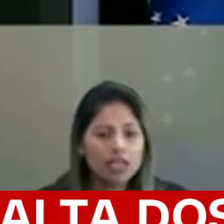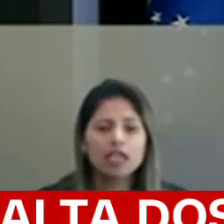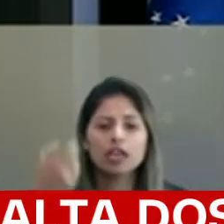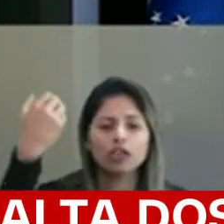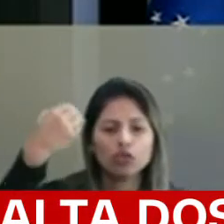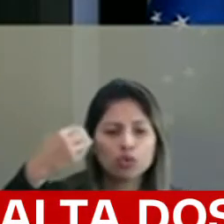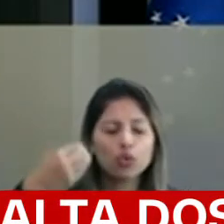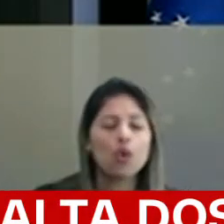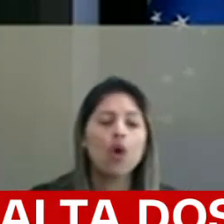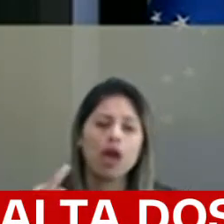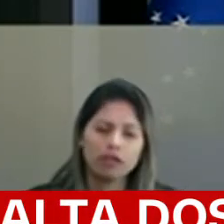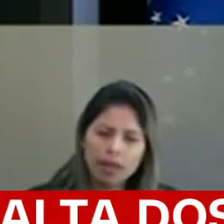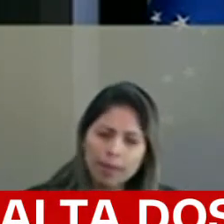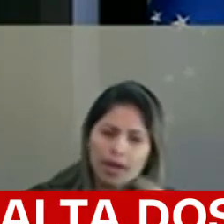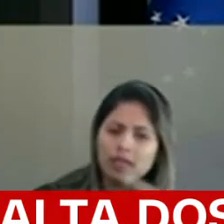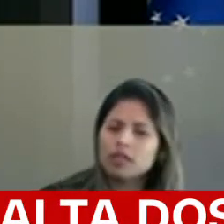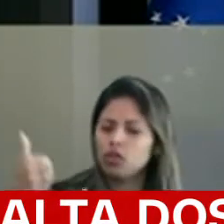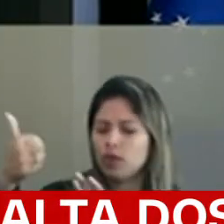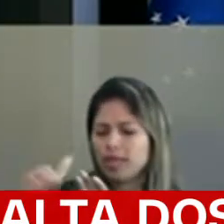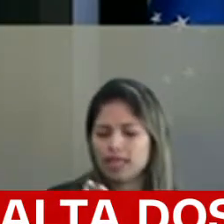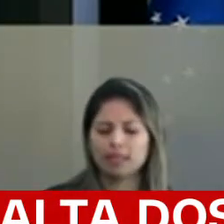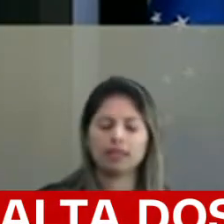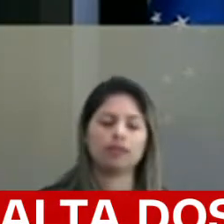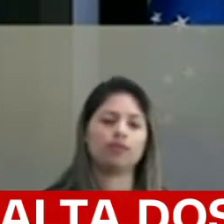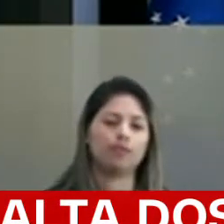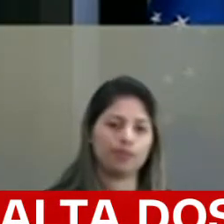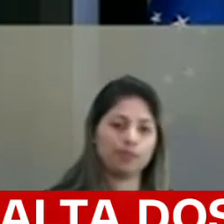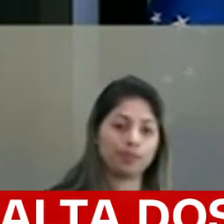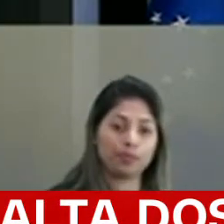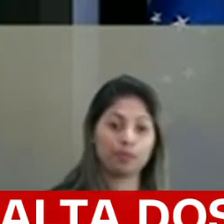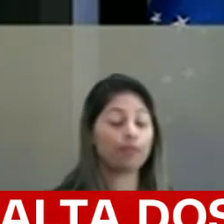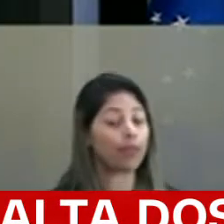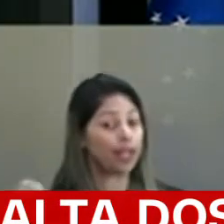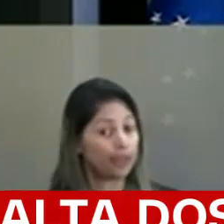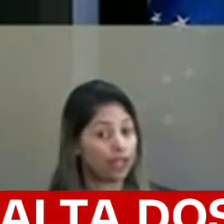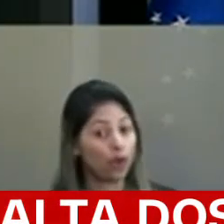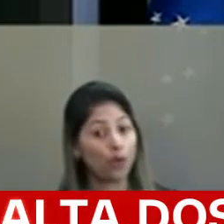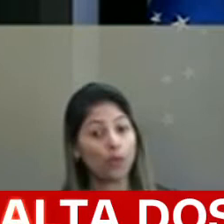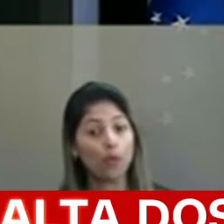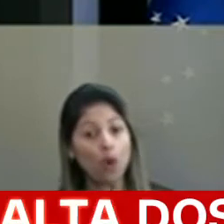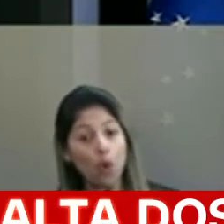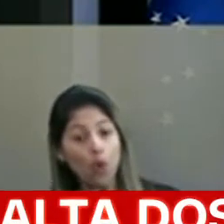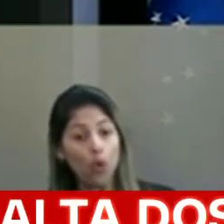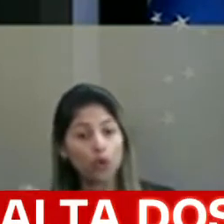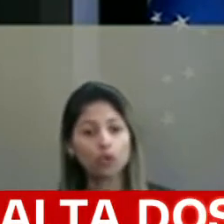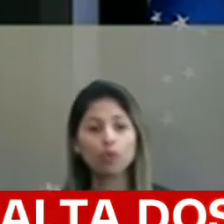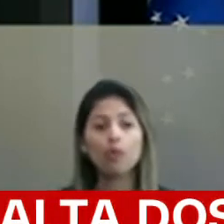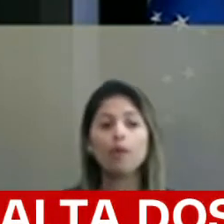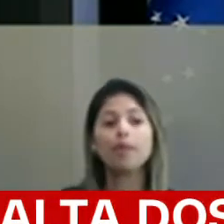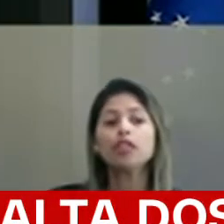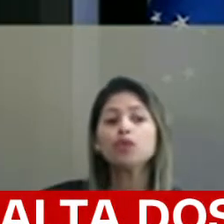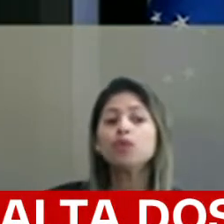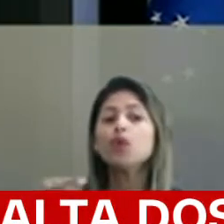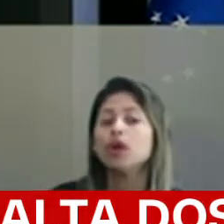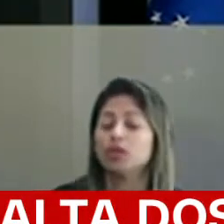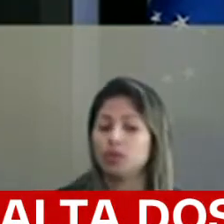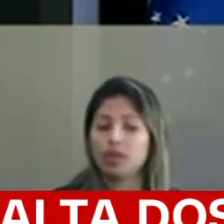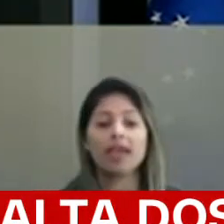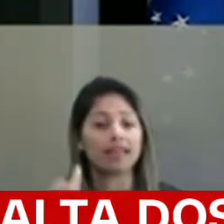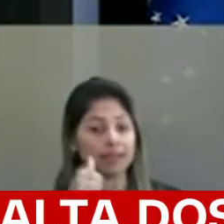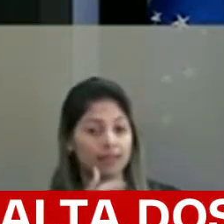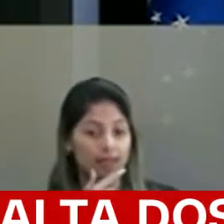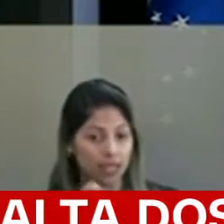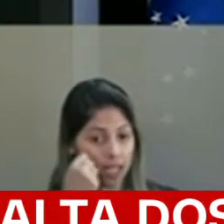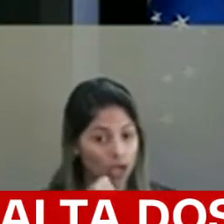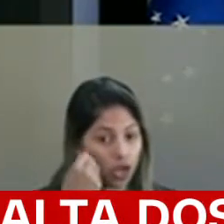aqui debatendo e analisando. Por outro lado, senhoras e senhores senadores, é importante